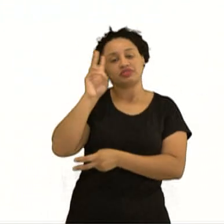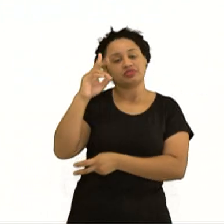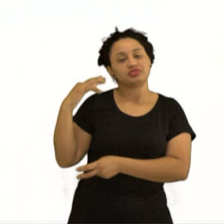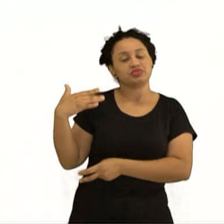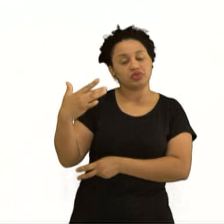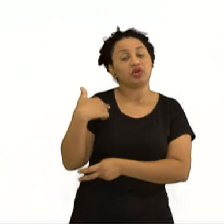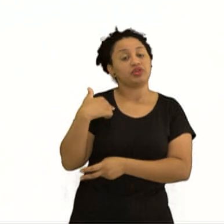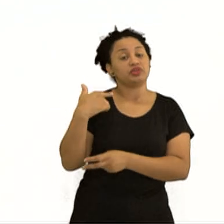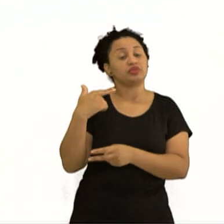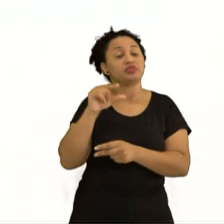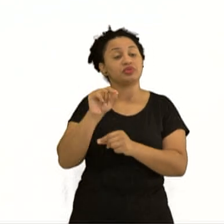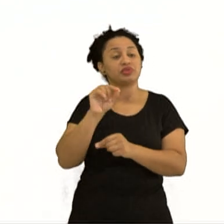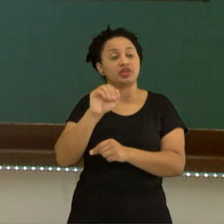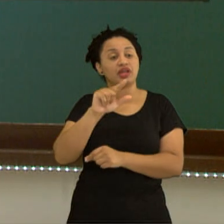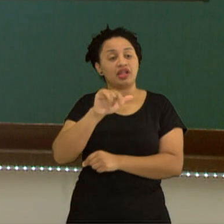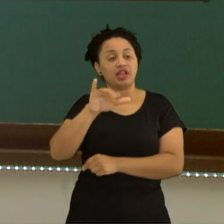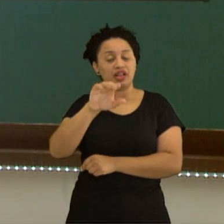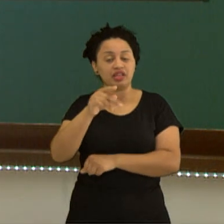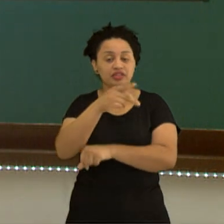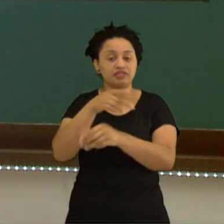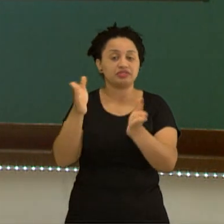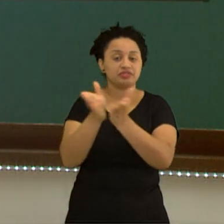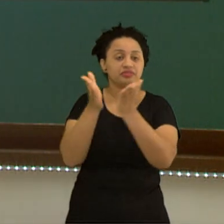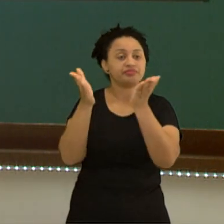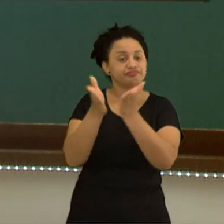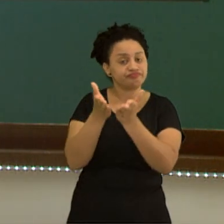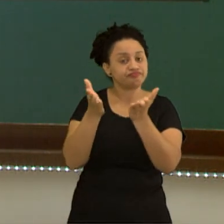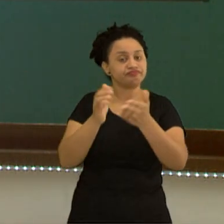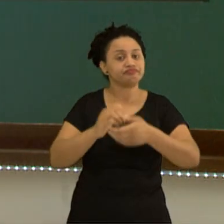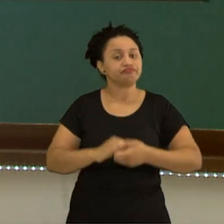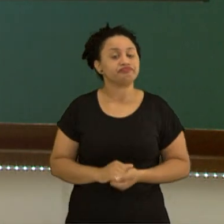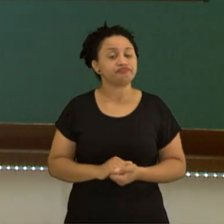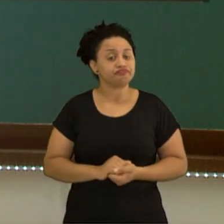obra Alice no País das Maravilhas.